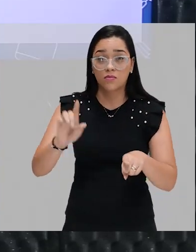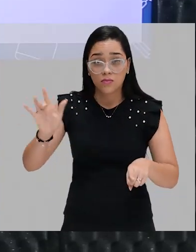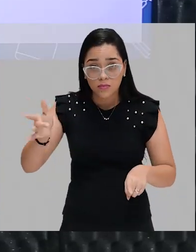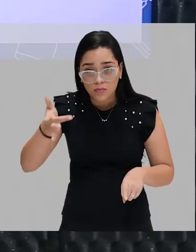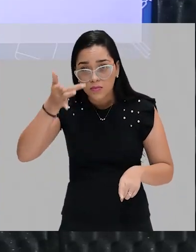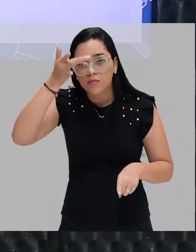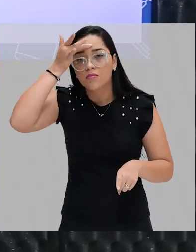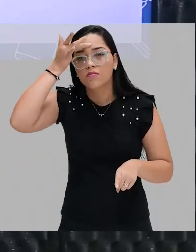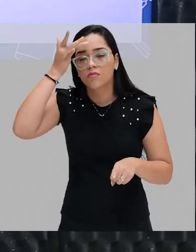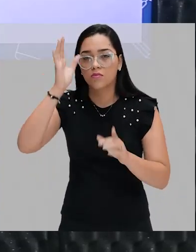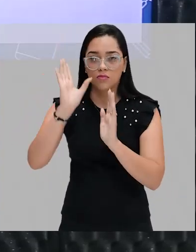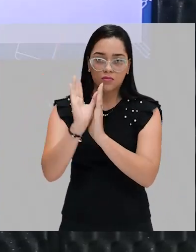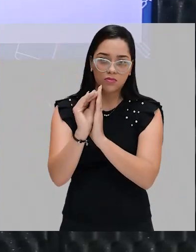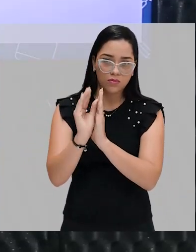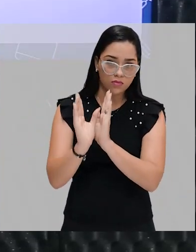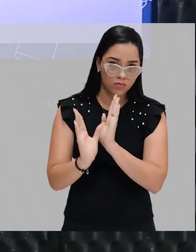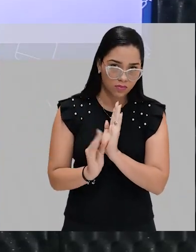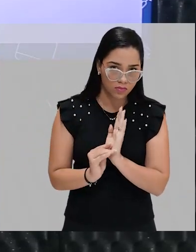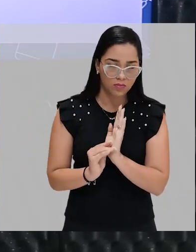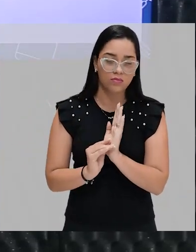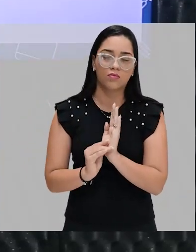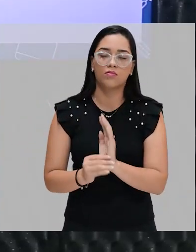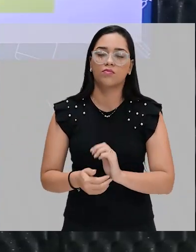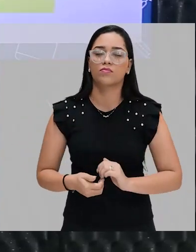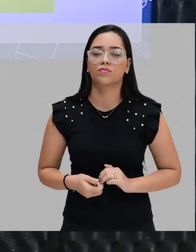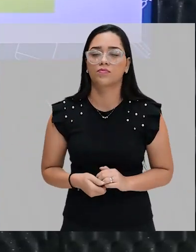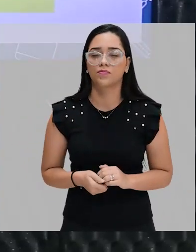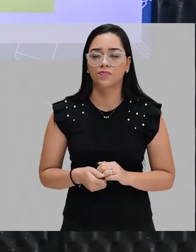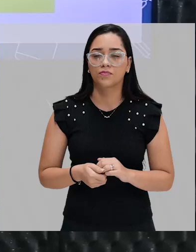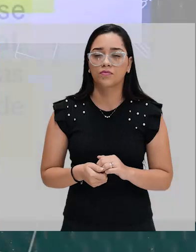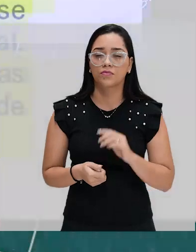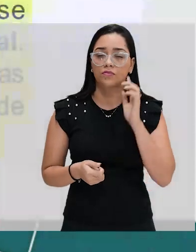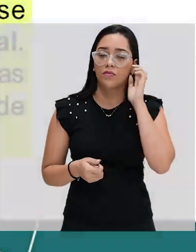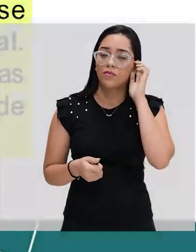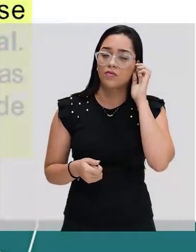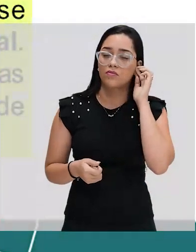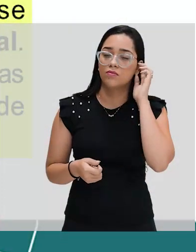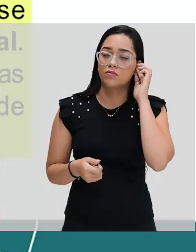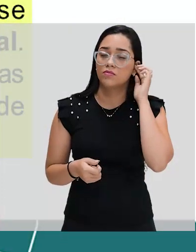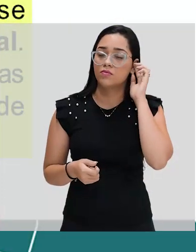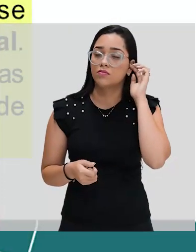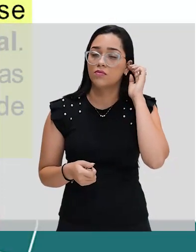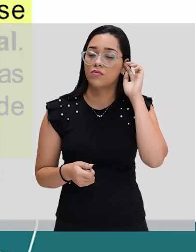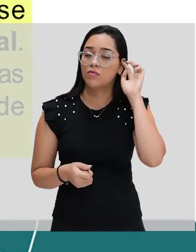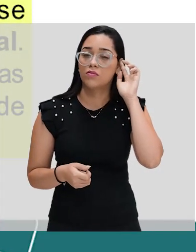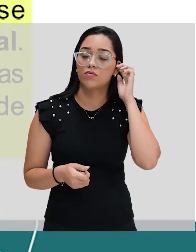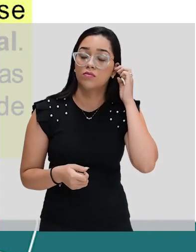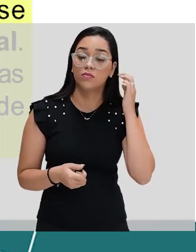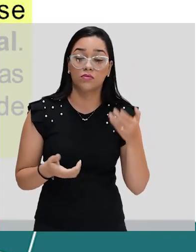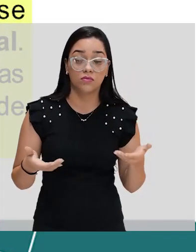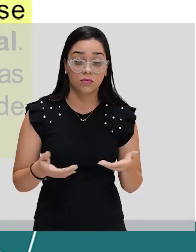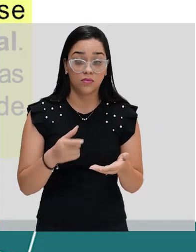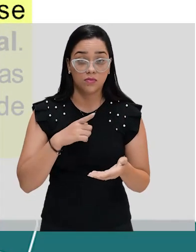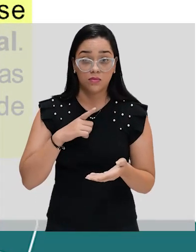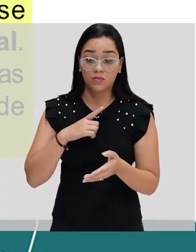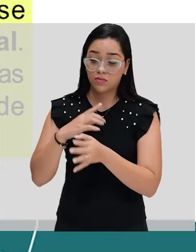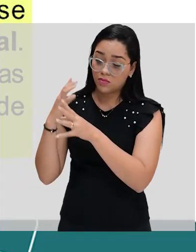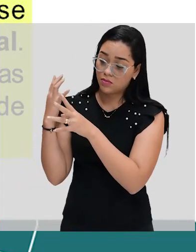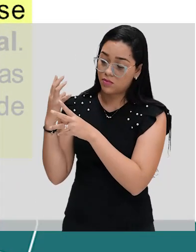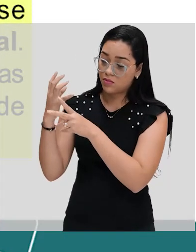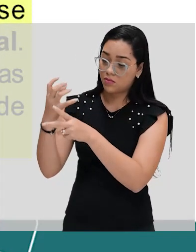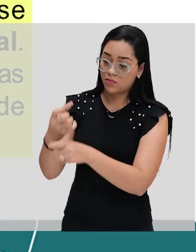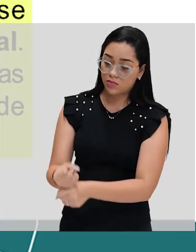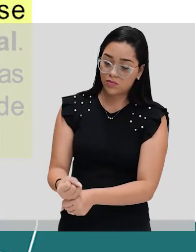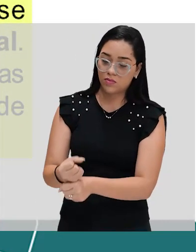fixar esse conteúdo de solubilidade. Vamos começar fazendo um resumo sobre